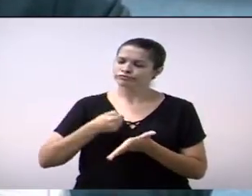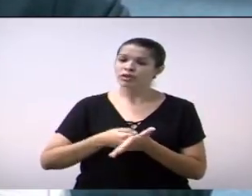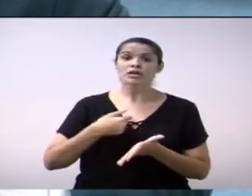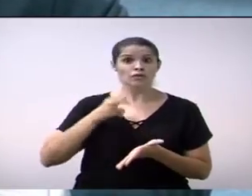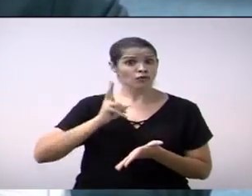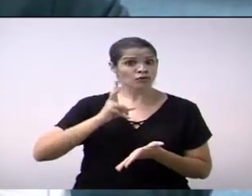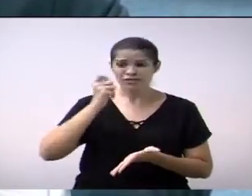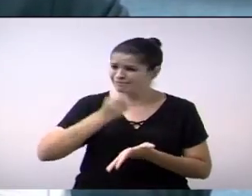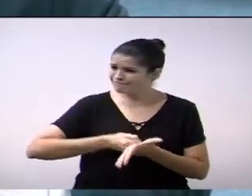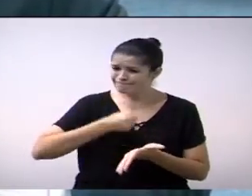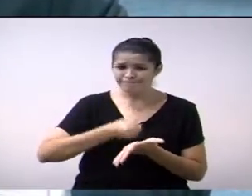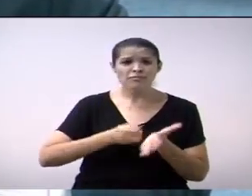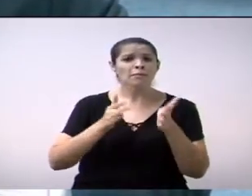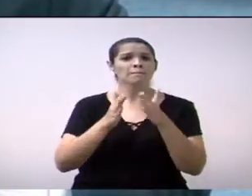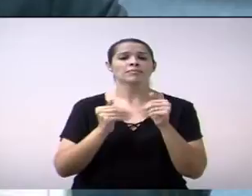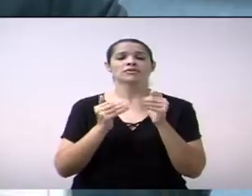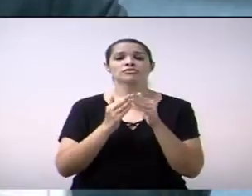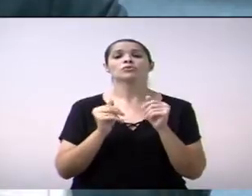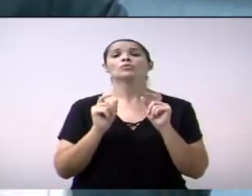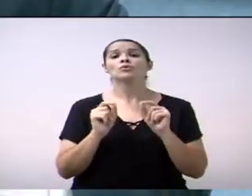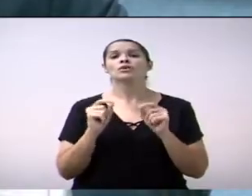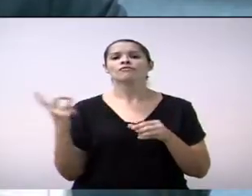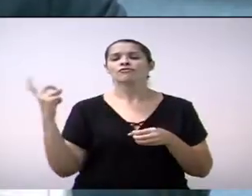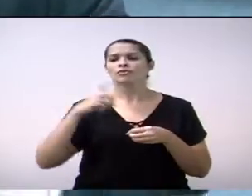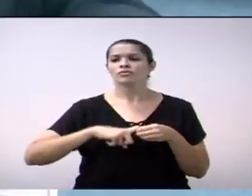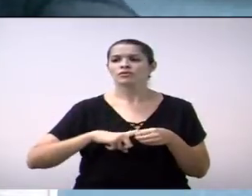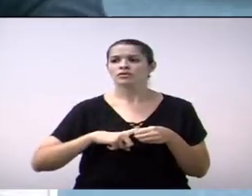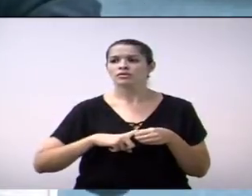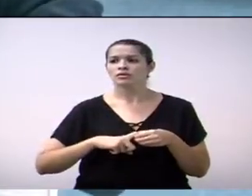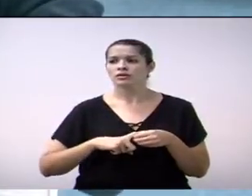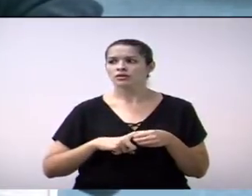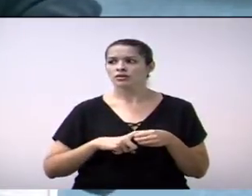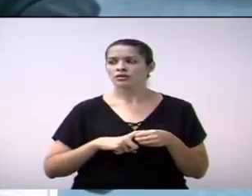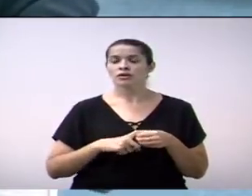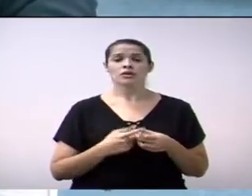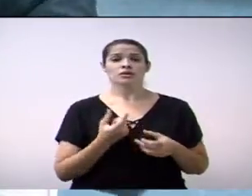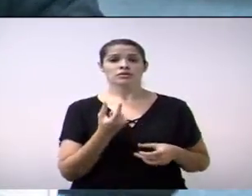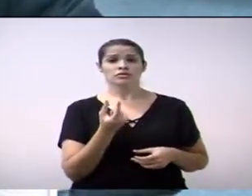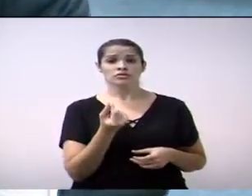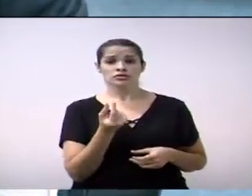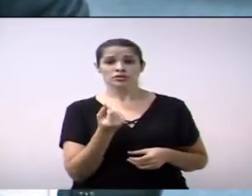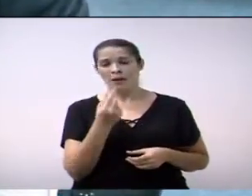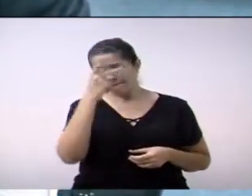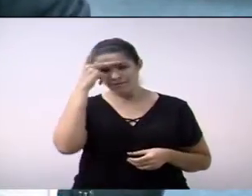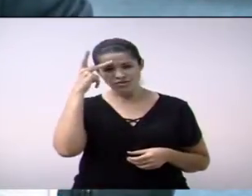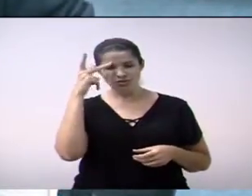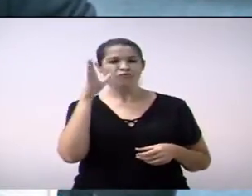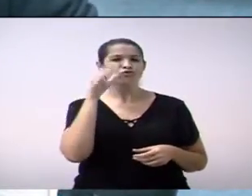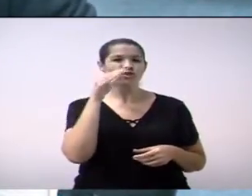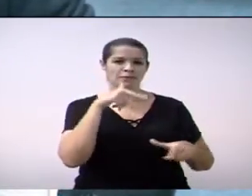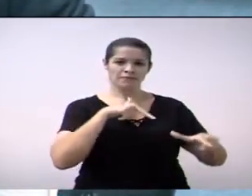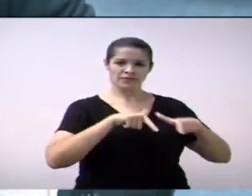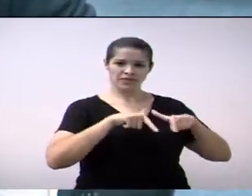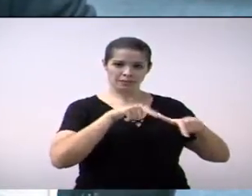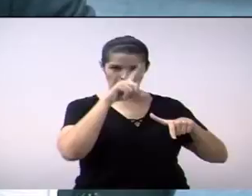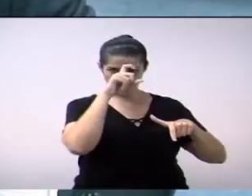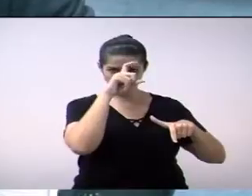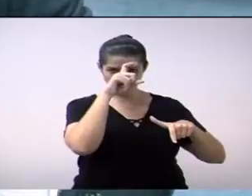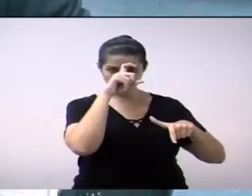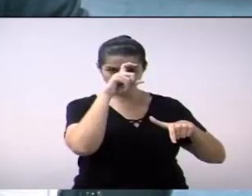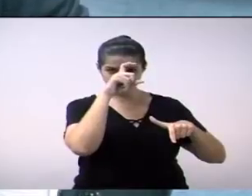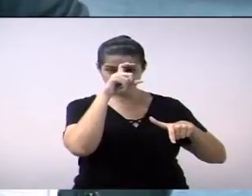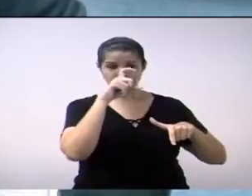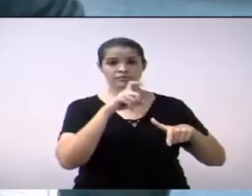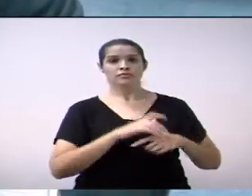o retorno aqui do adicional de insalubridade daqueles funcionários que trabalham no hospital